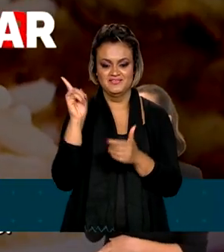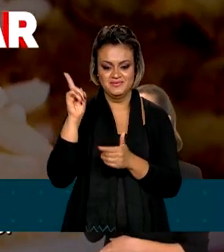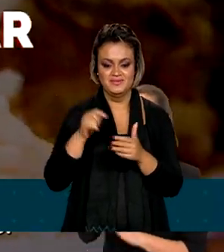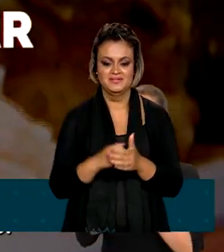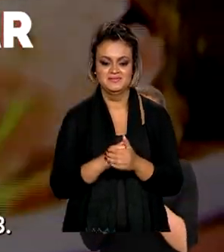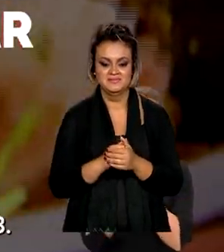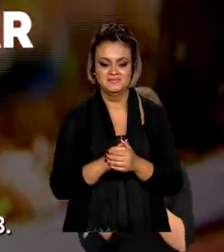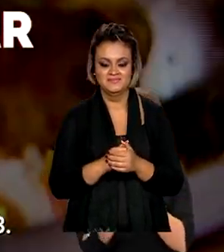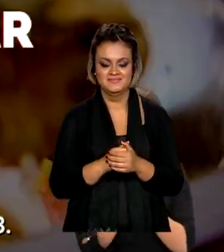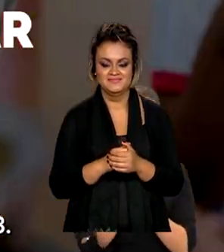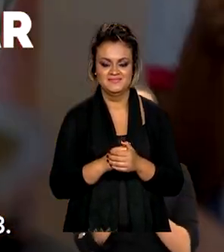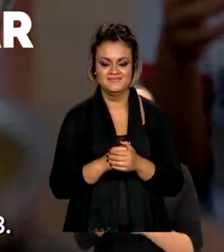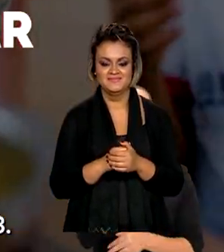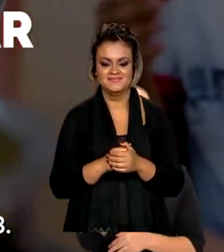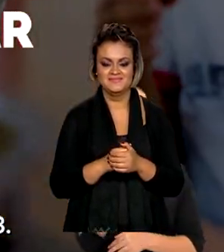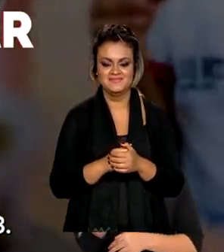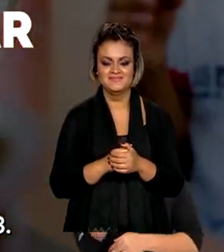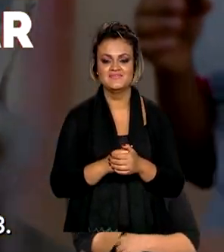escolar.